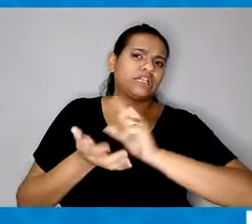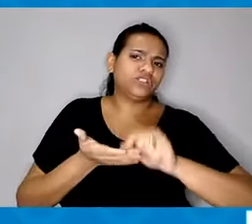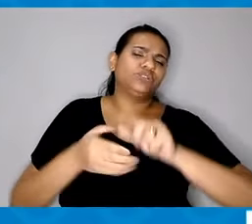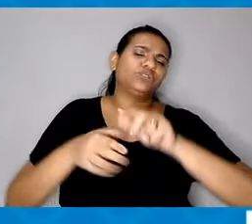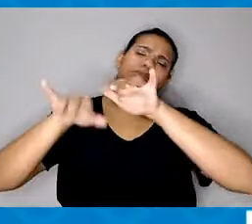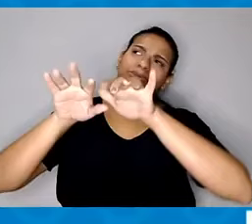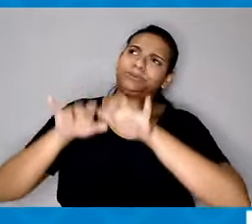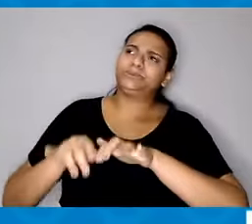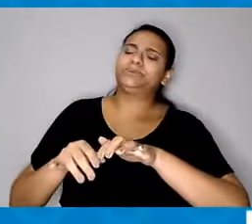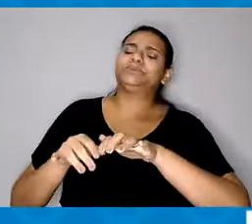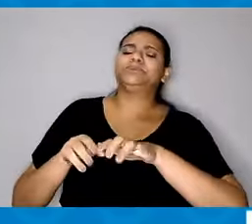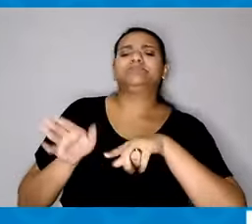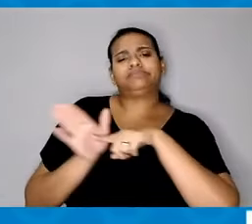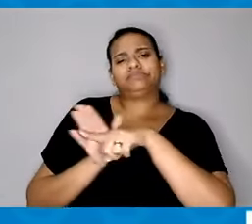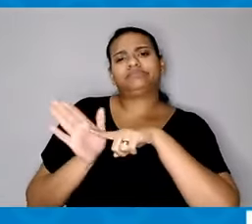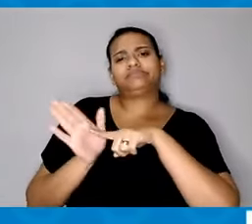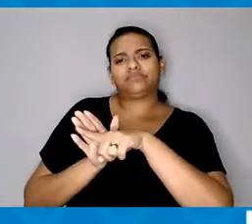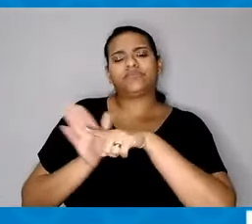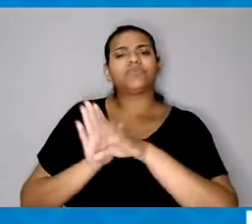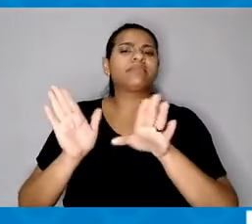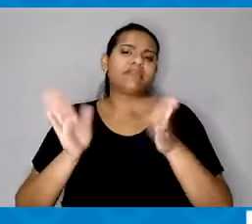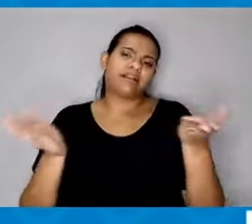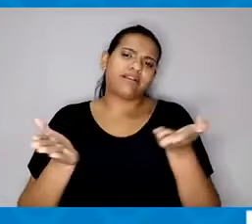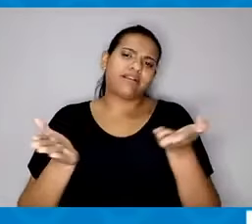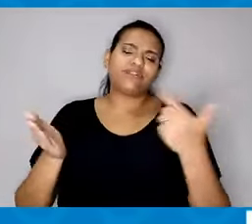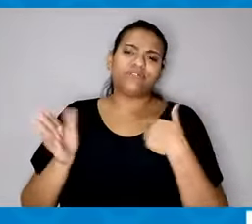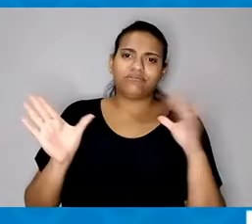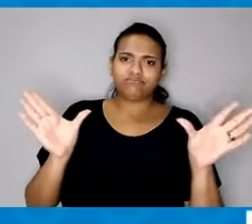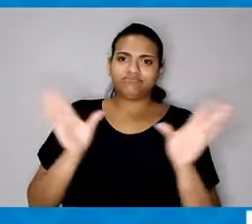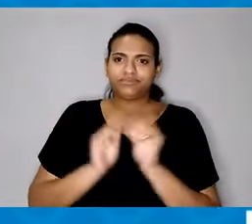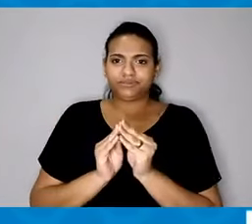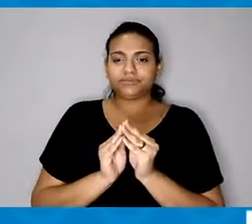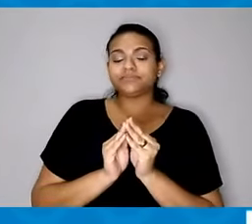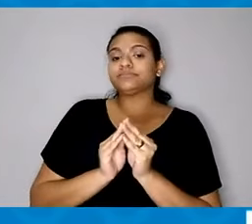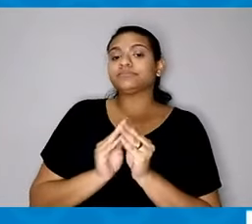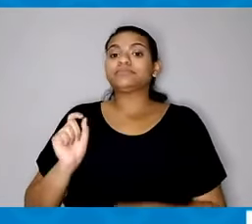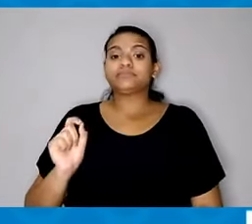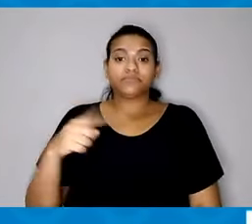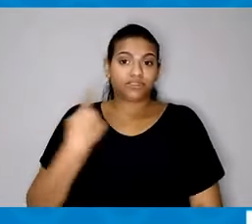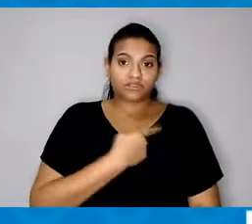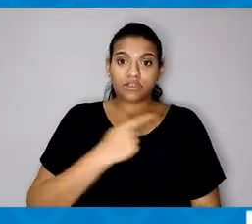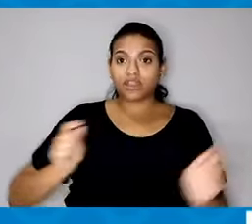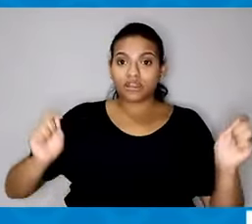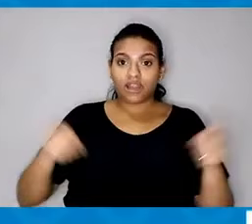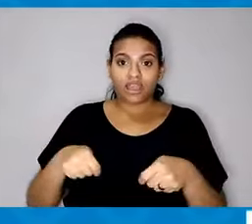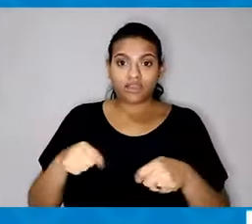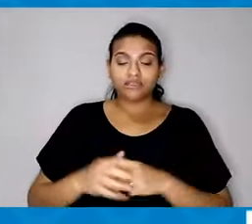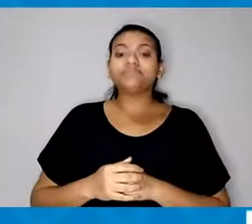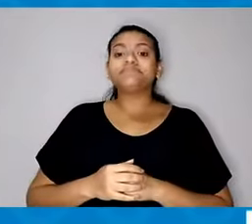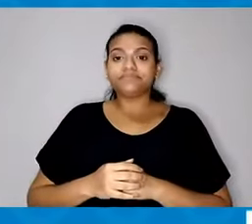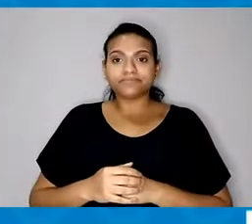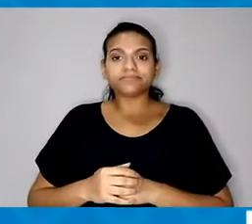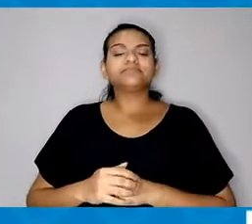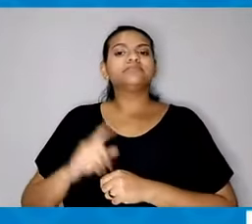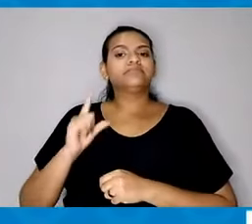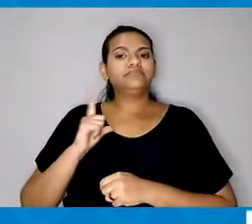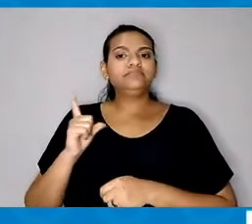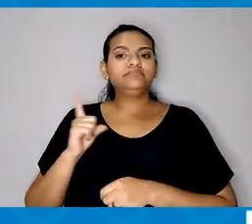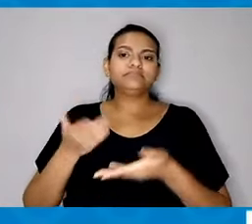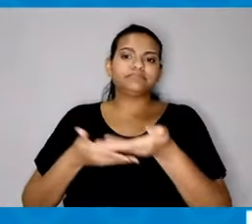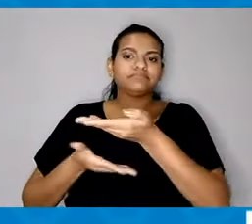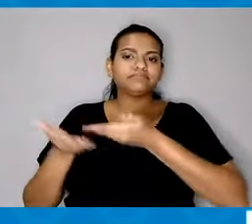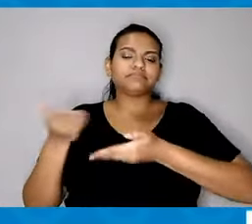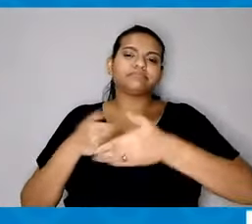possibilidades. Mas eu vou destacar uma que está ao nosso alcance, gente, que é montar as bases para um relacionamento